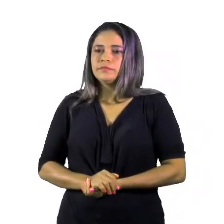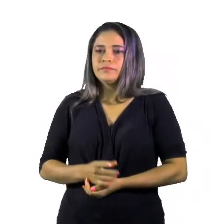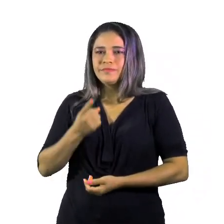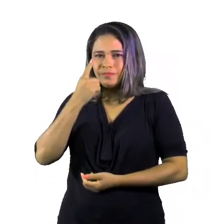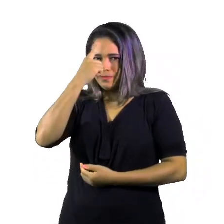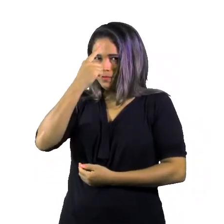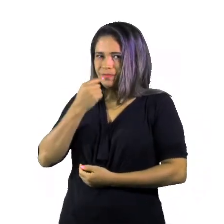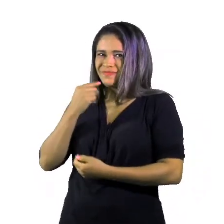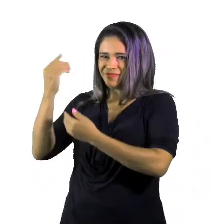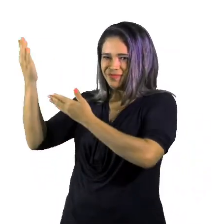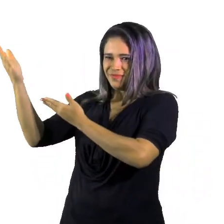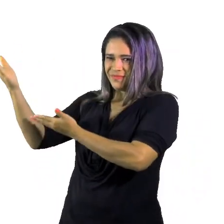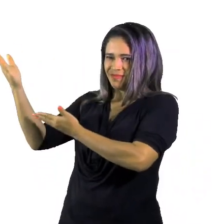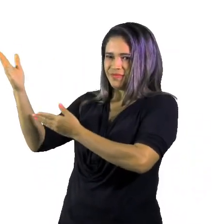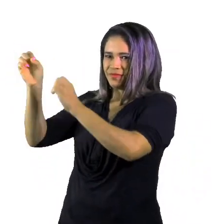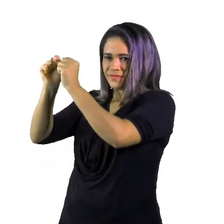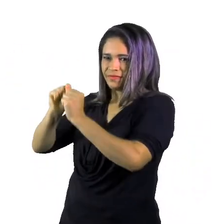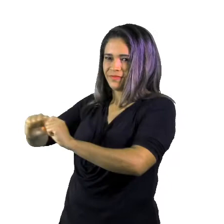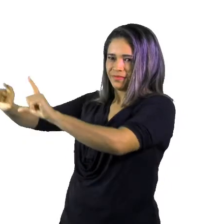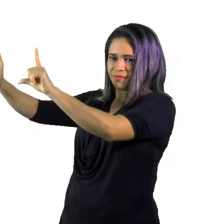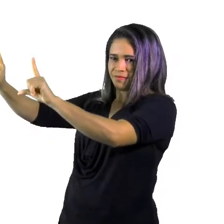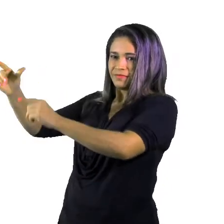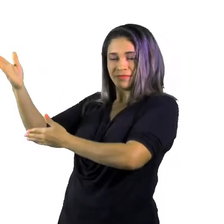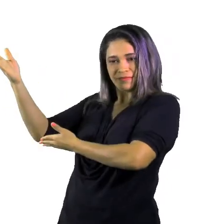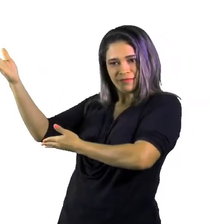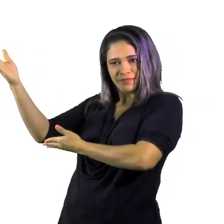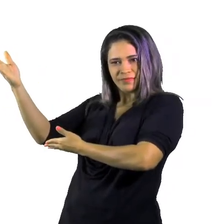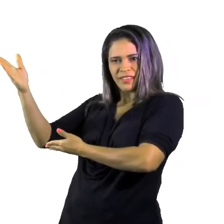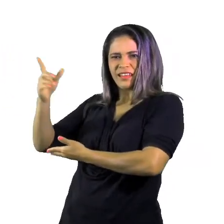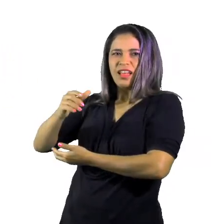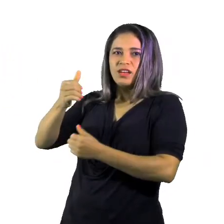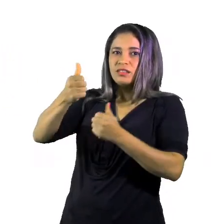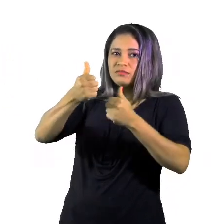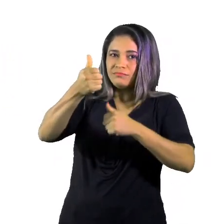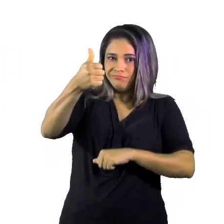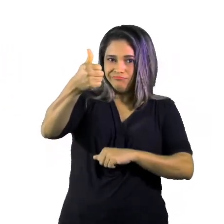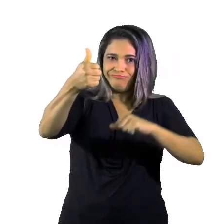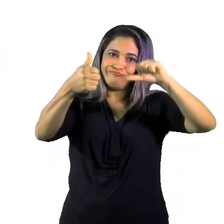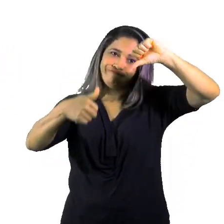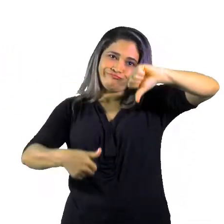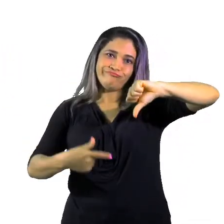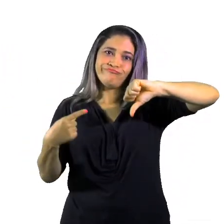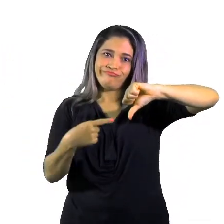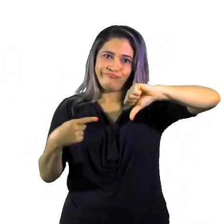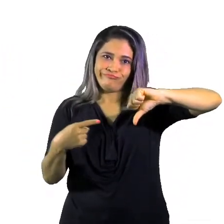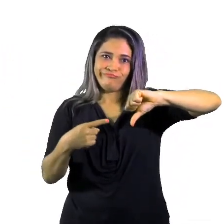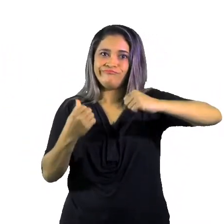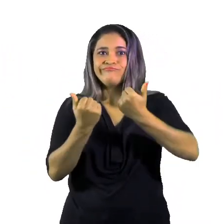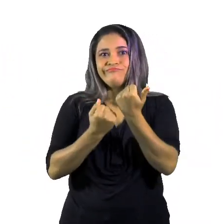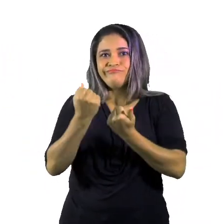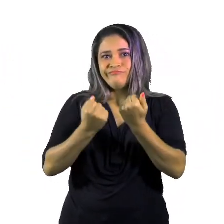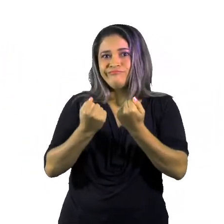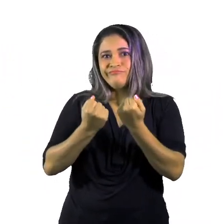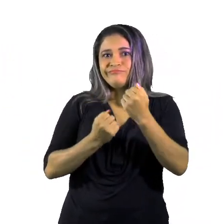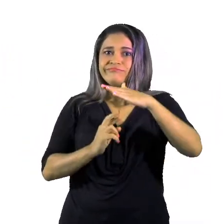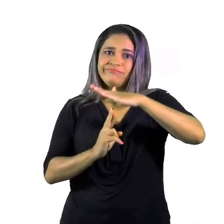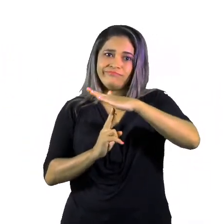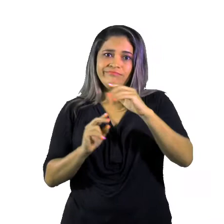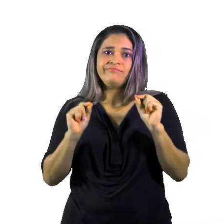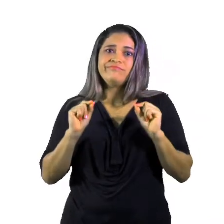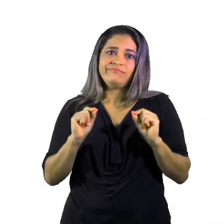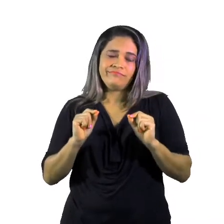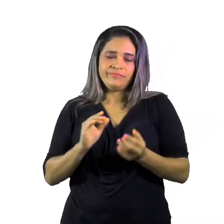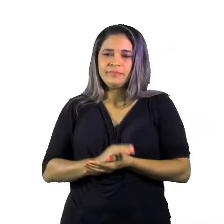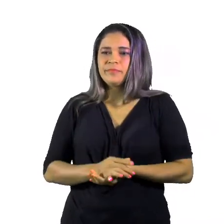aí agora, no slide, vai mostrar a desvantagem do transporte rodoviário. Nós temos